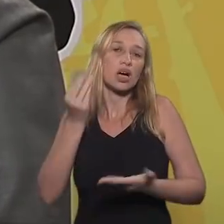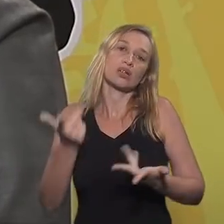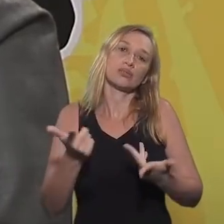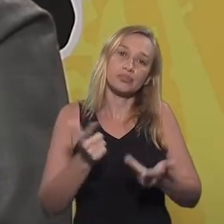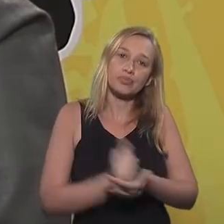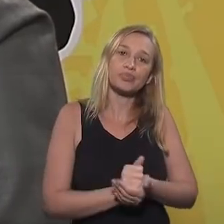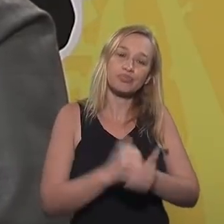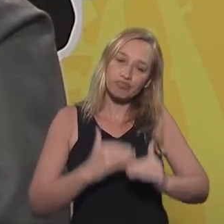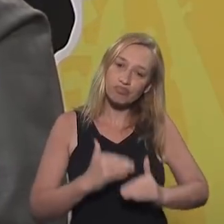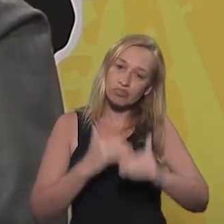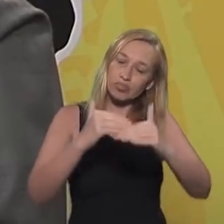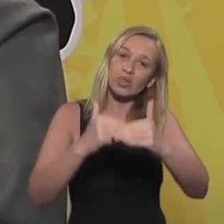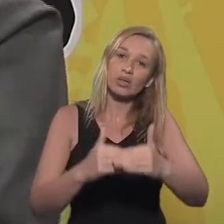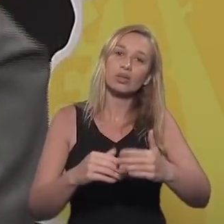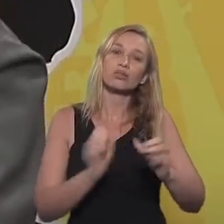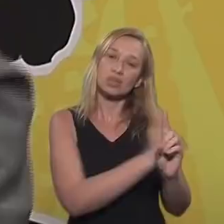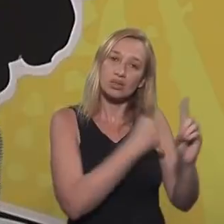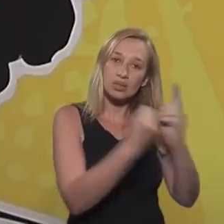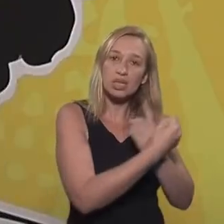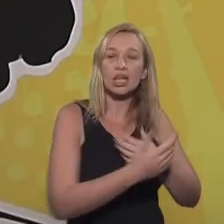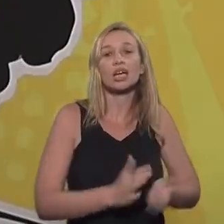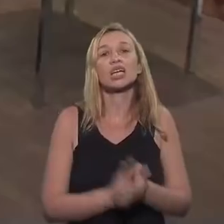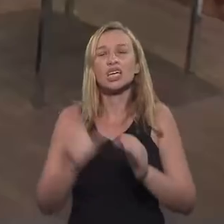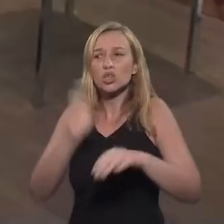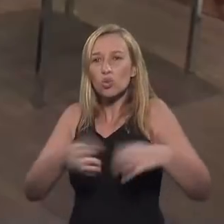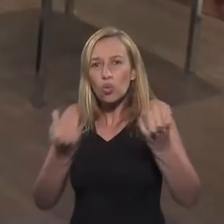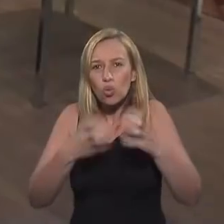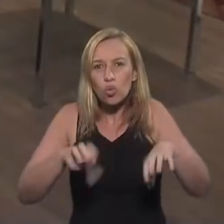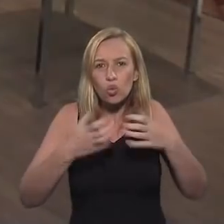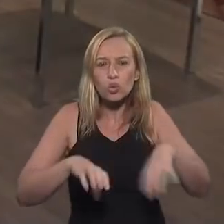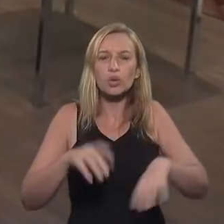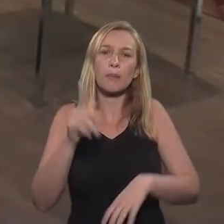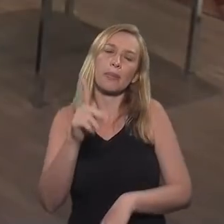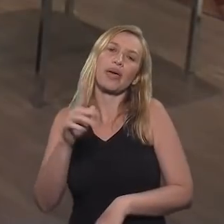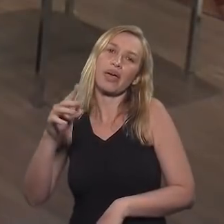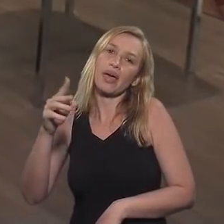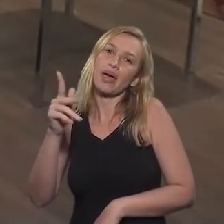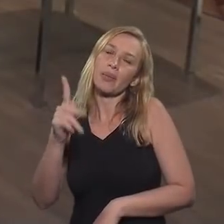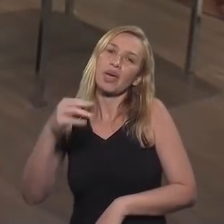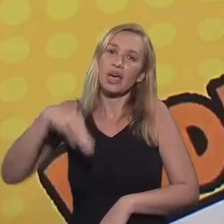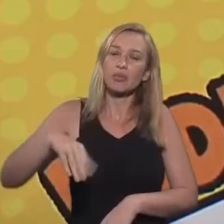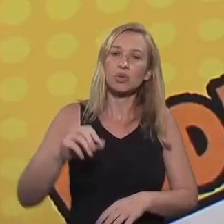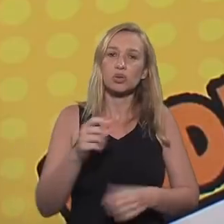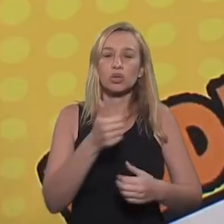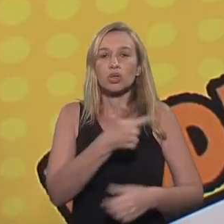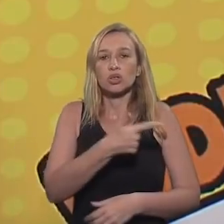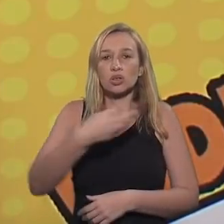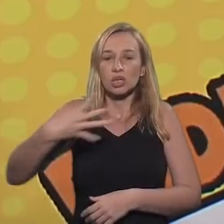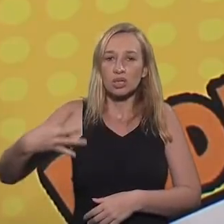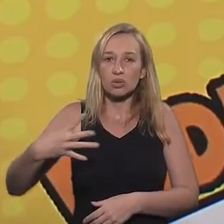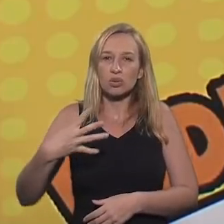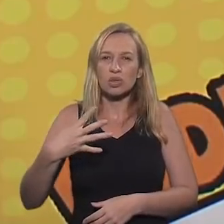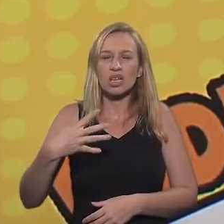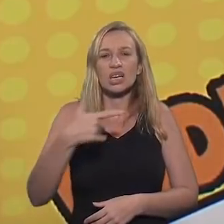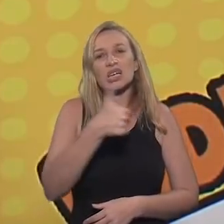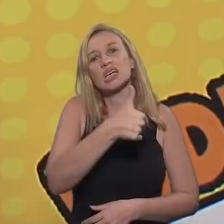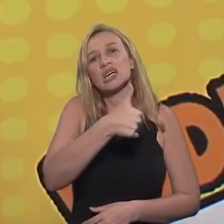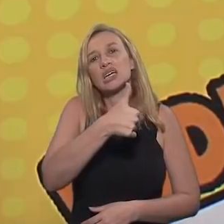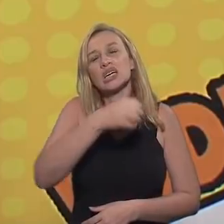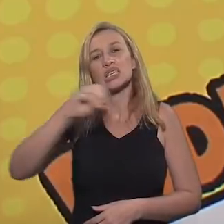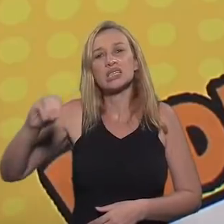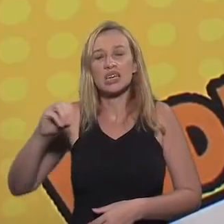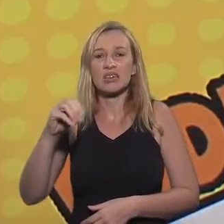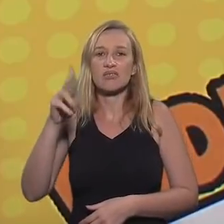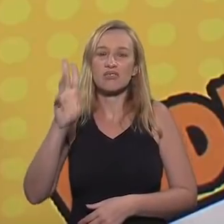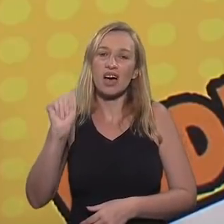oportunidades, para que a sociedade possa avançar. Nesse concurso especificamente da PM de 2014, foram 6 mil vagas,